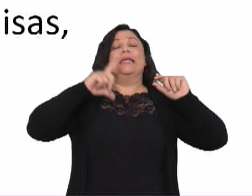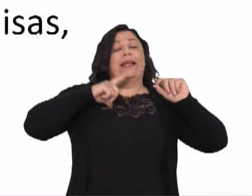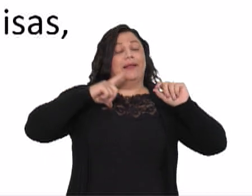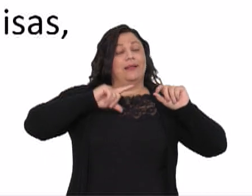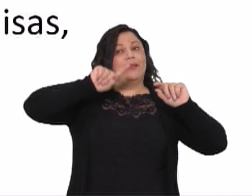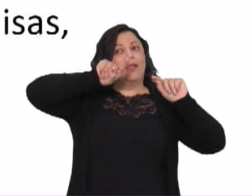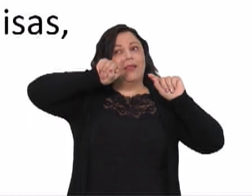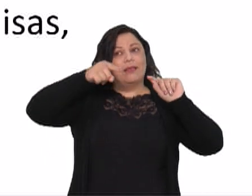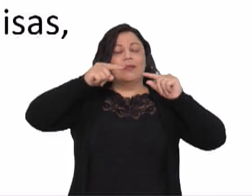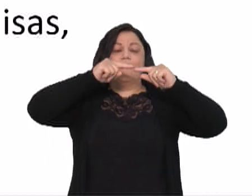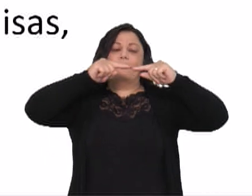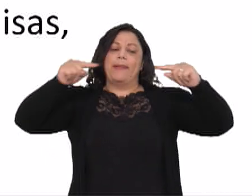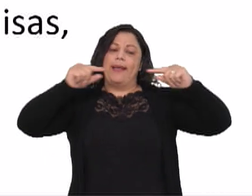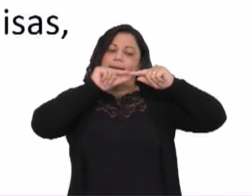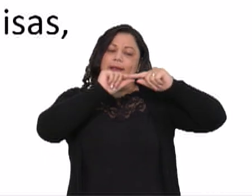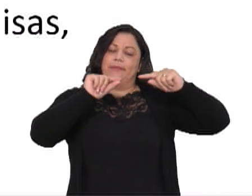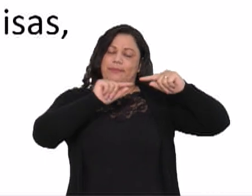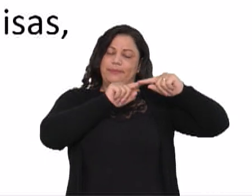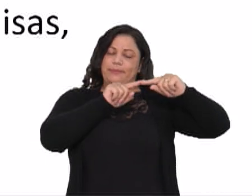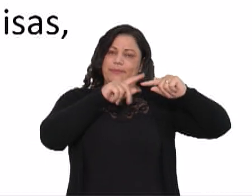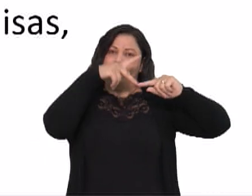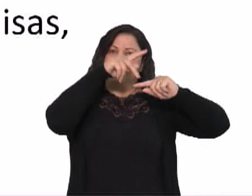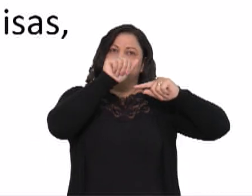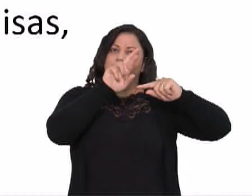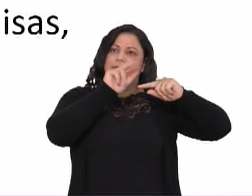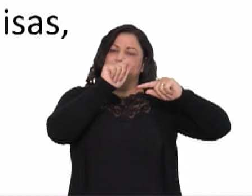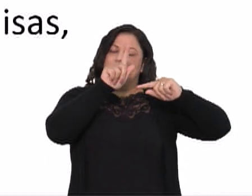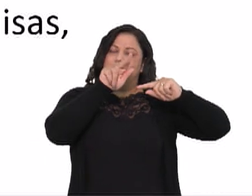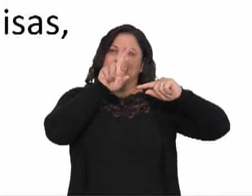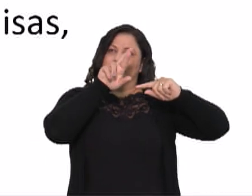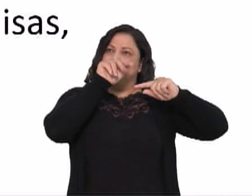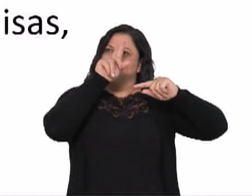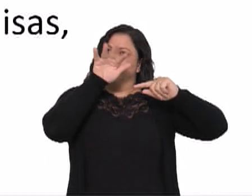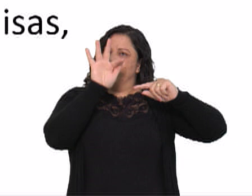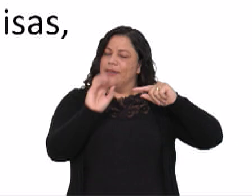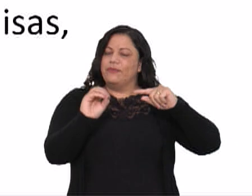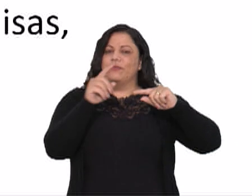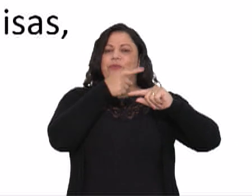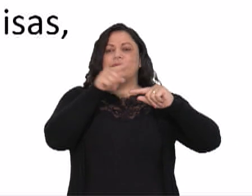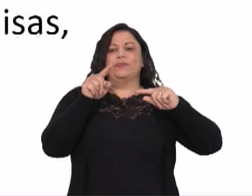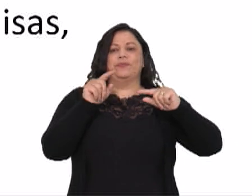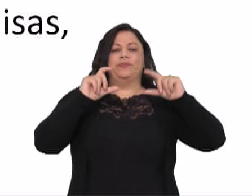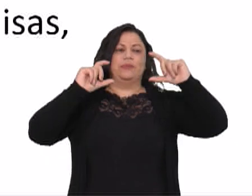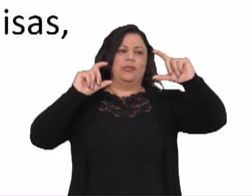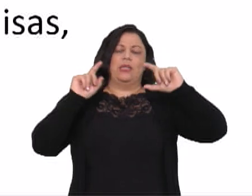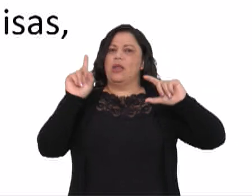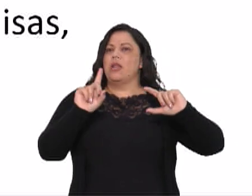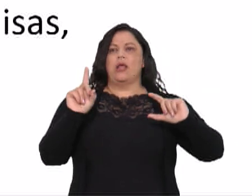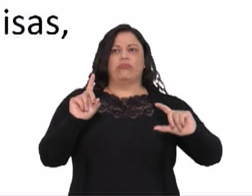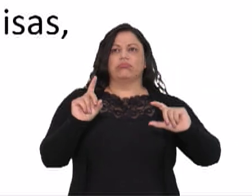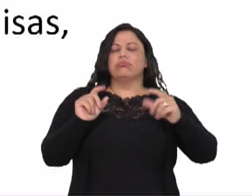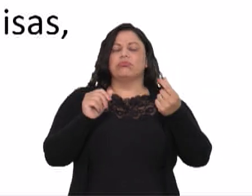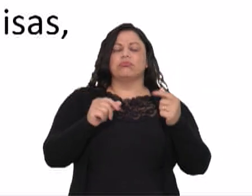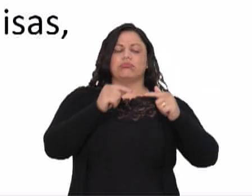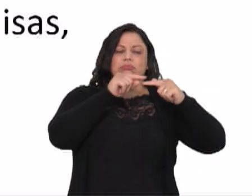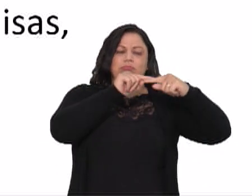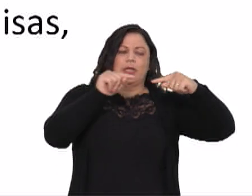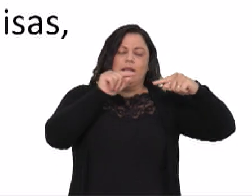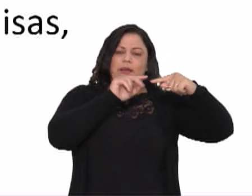né, subdividido em parágrafos, e não em versos e estrofes. Ele vai usar uma